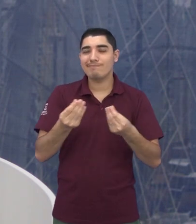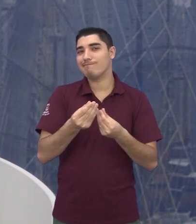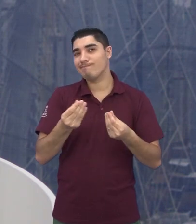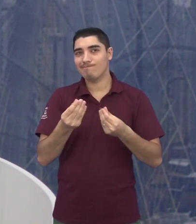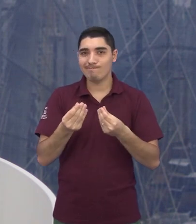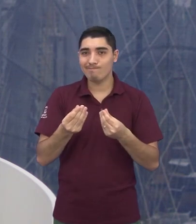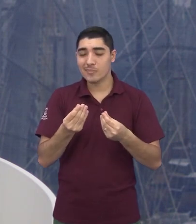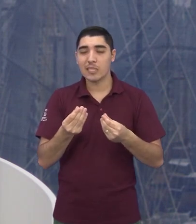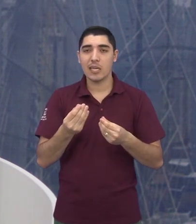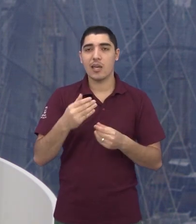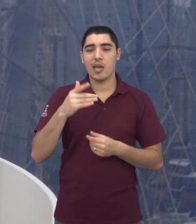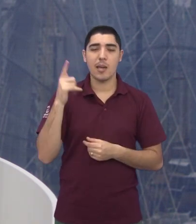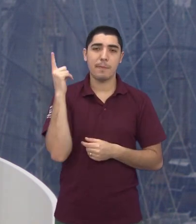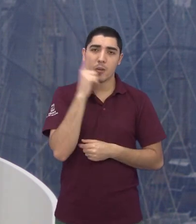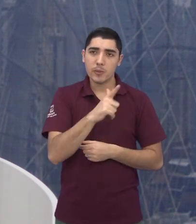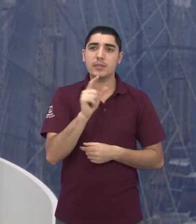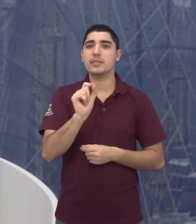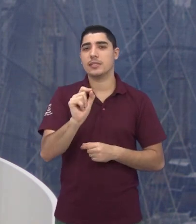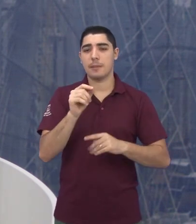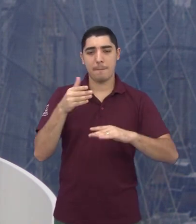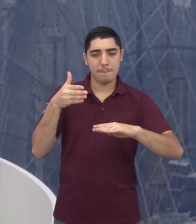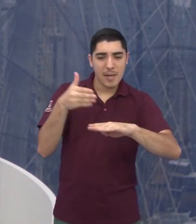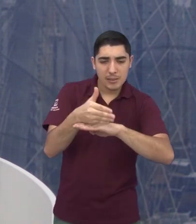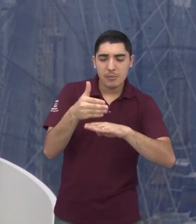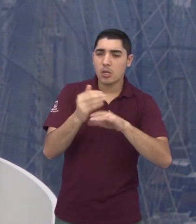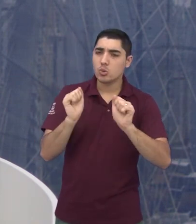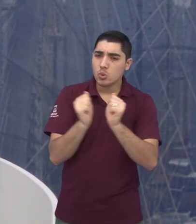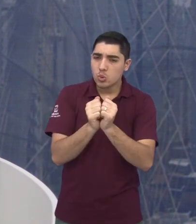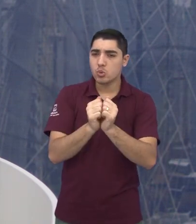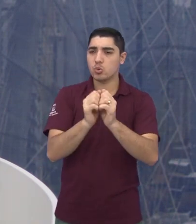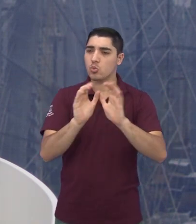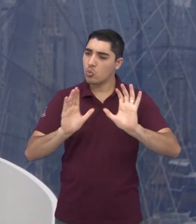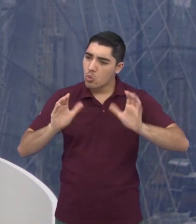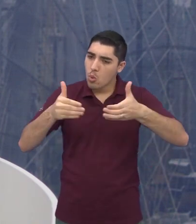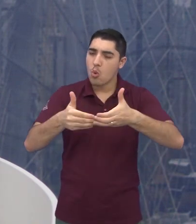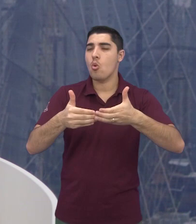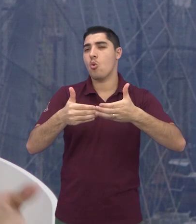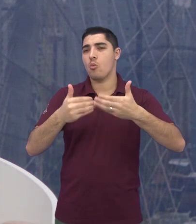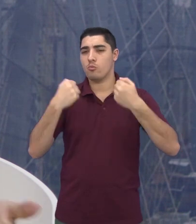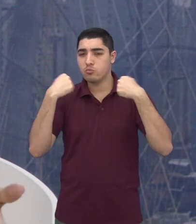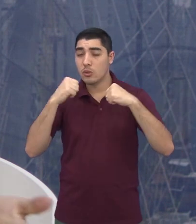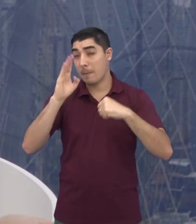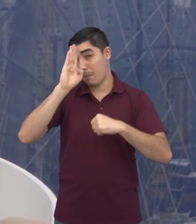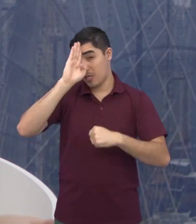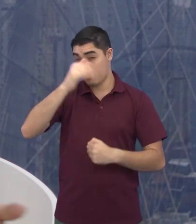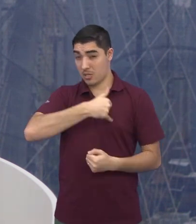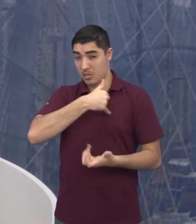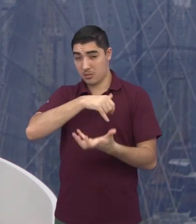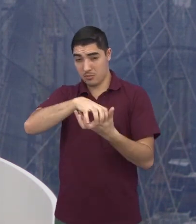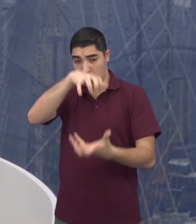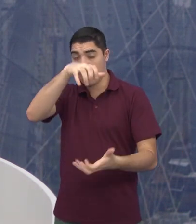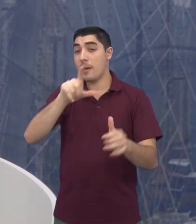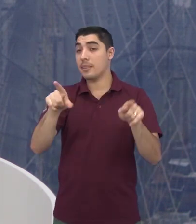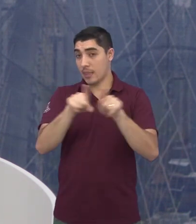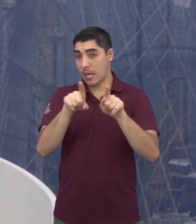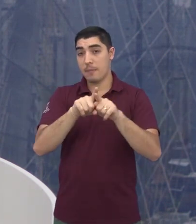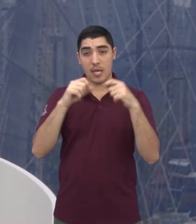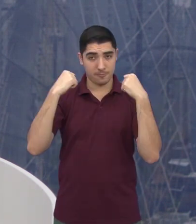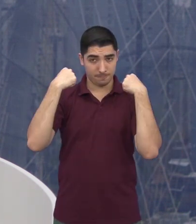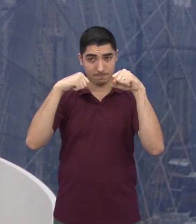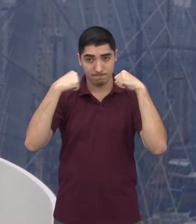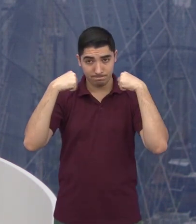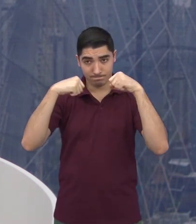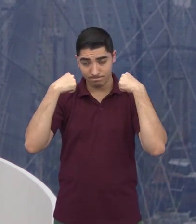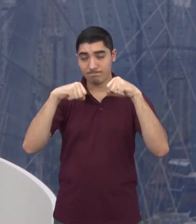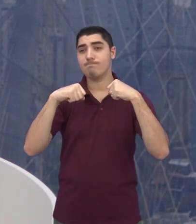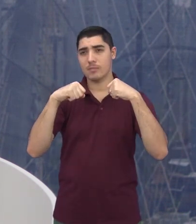coletivas, sobretudo na faixa etária da terceira idade. A atividade física também, né? A gente vê